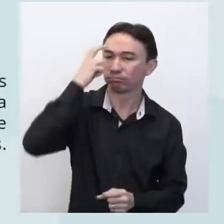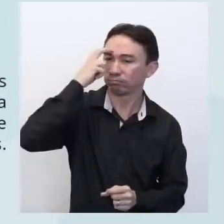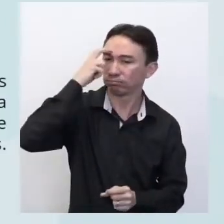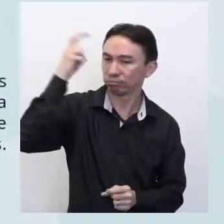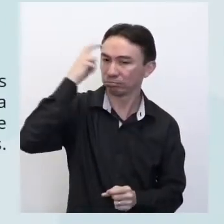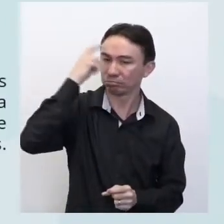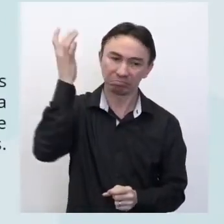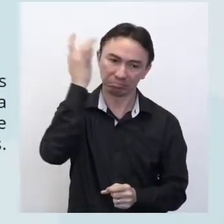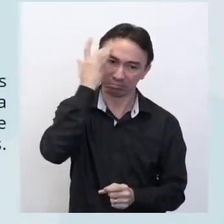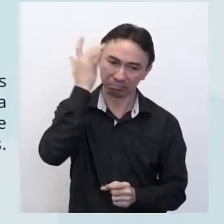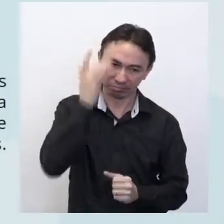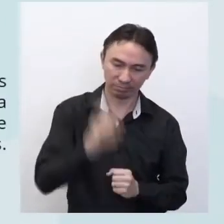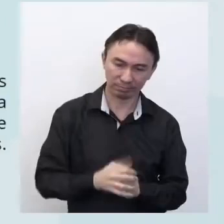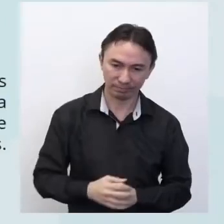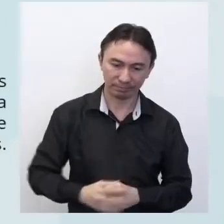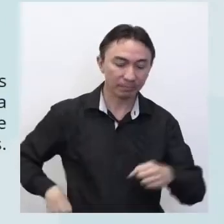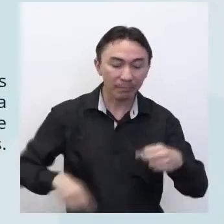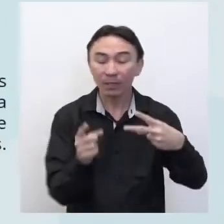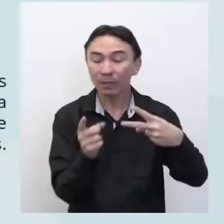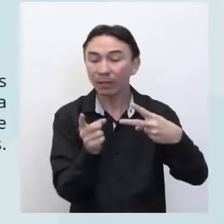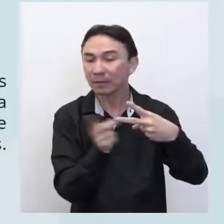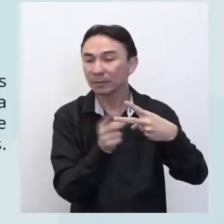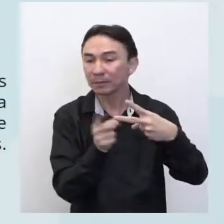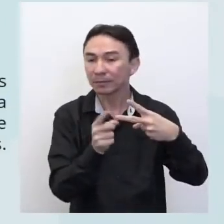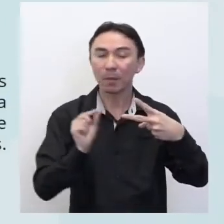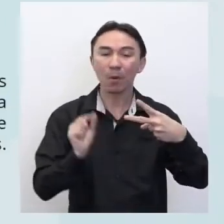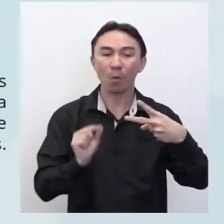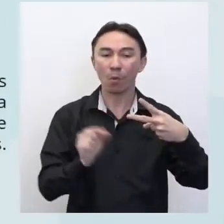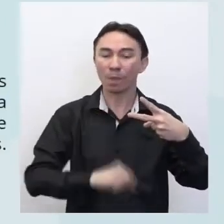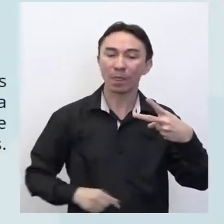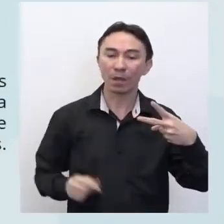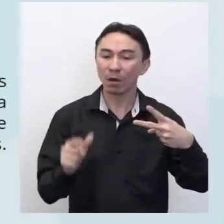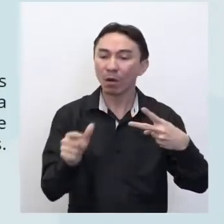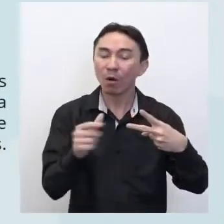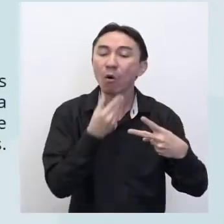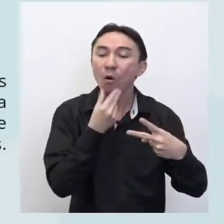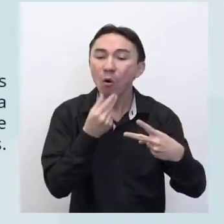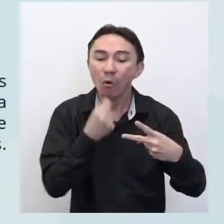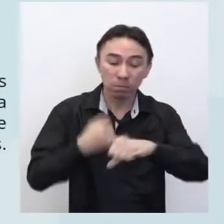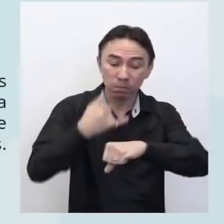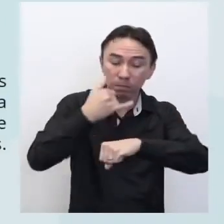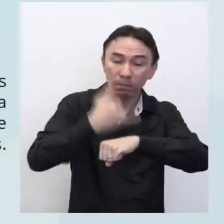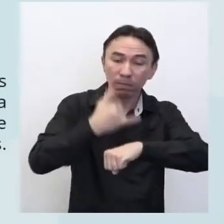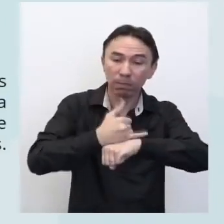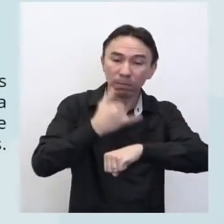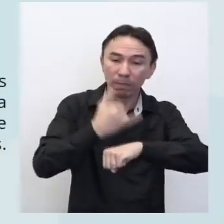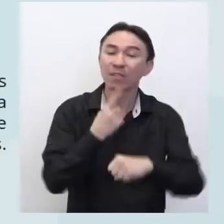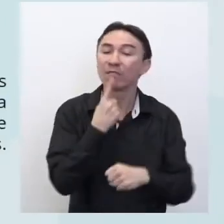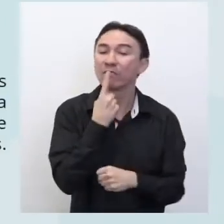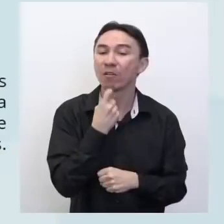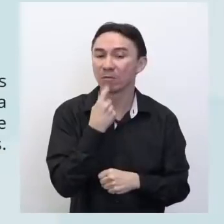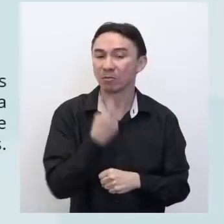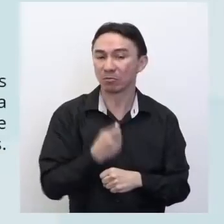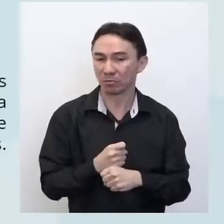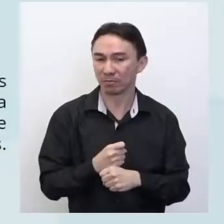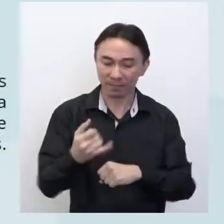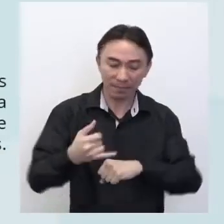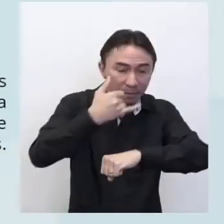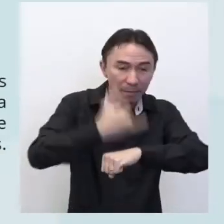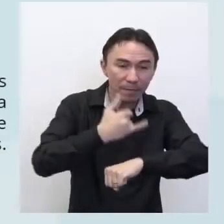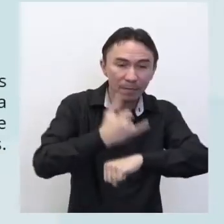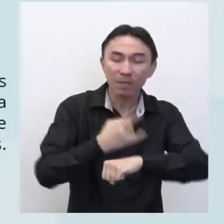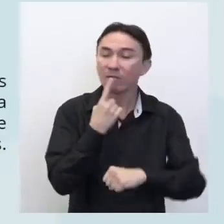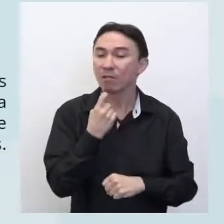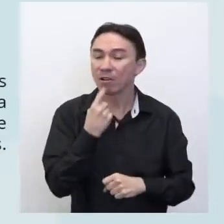ele dizia, há também os homens que nascem com alma de bronze. Os homens que nascem com alma de bronze